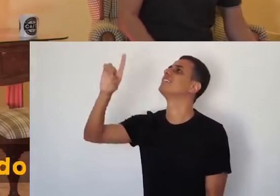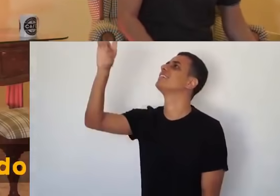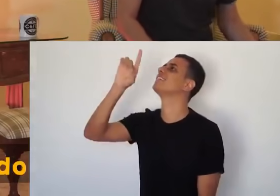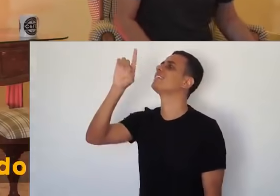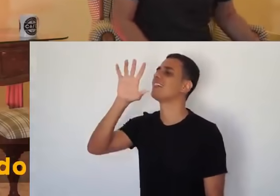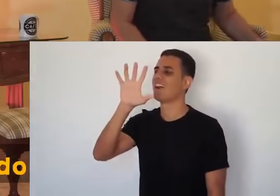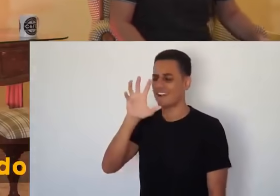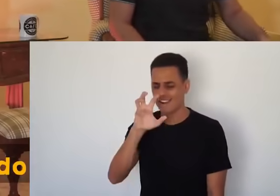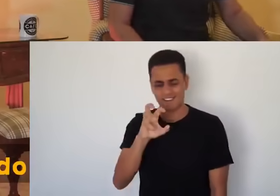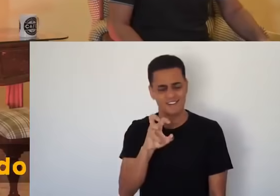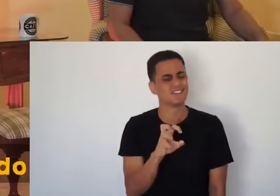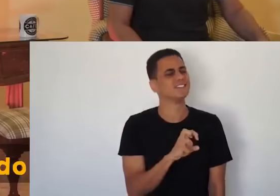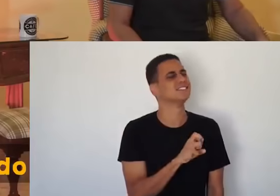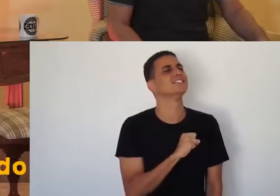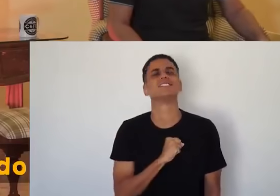envergonharei do